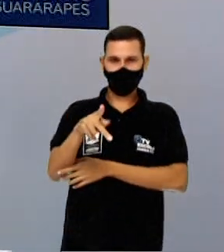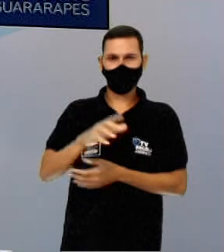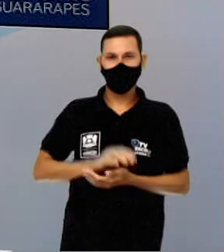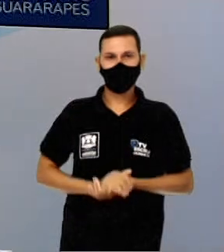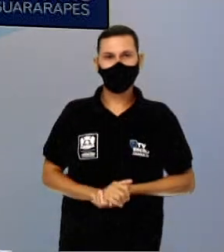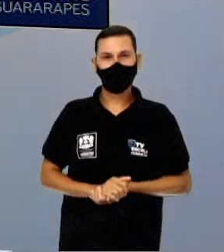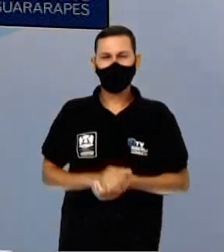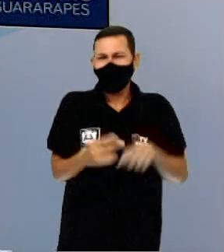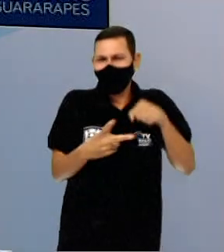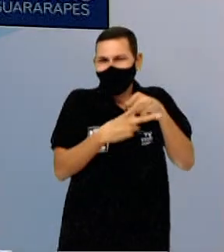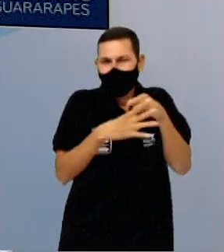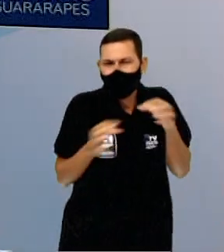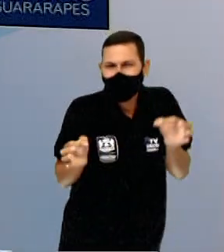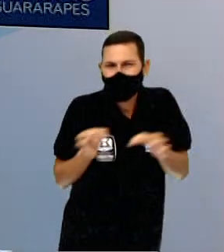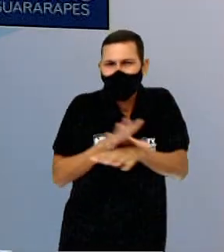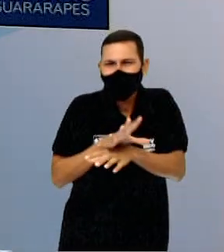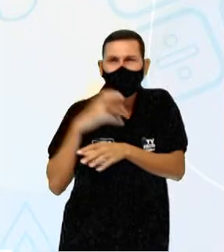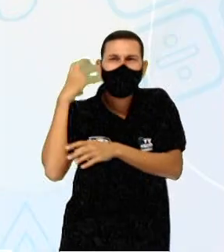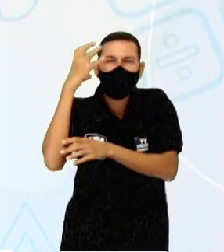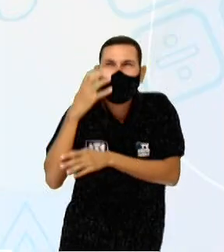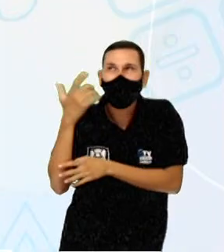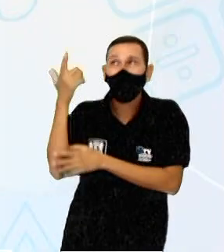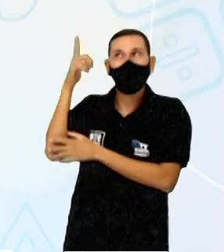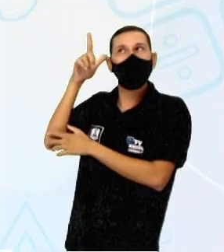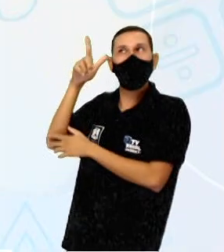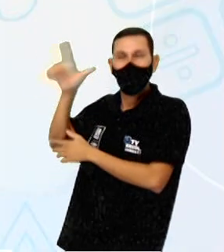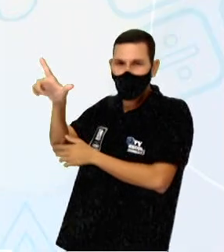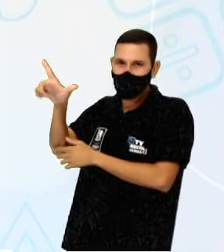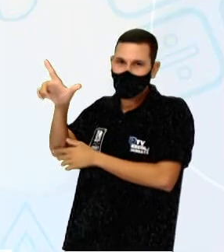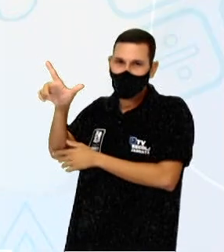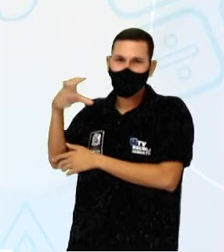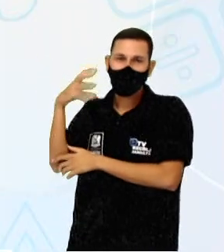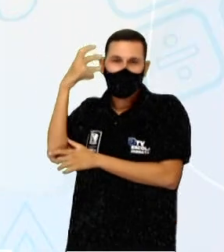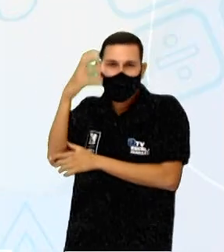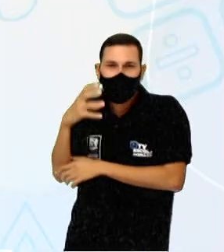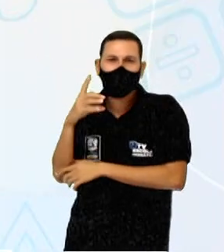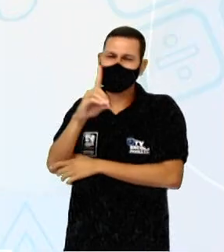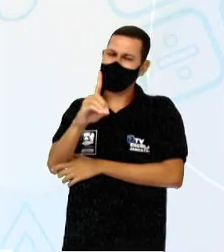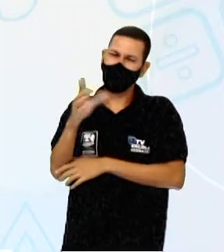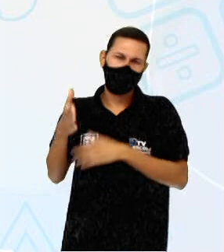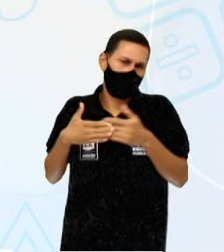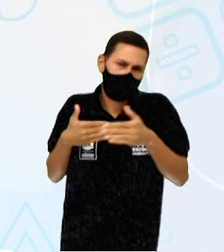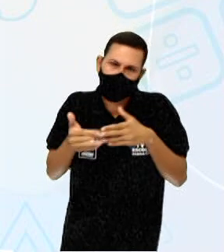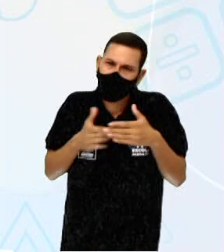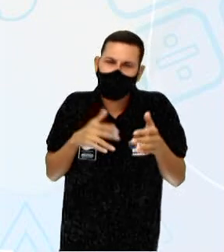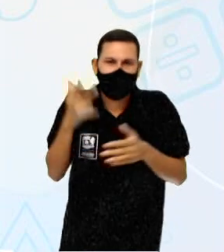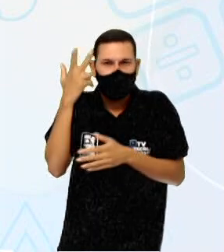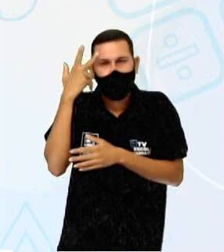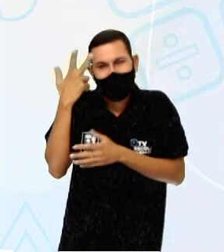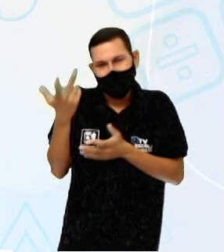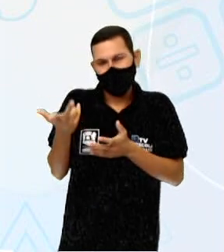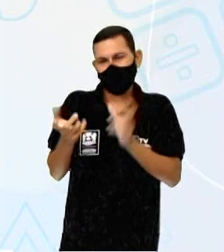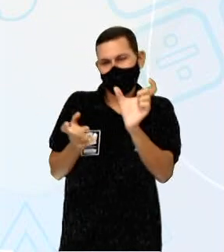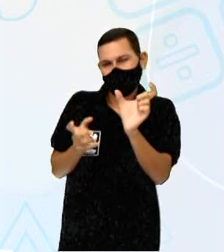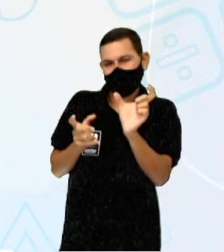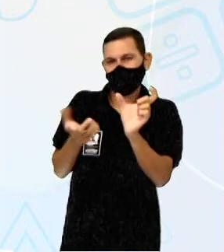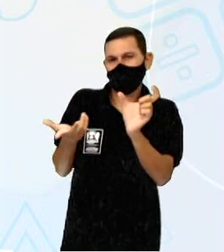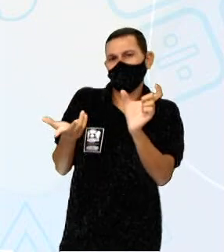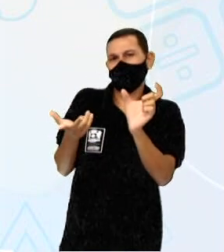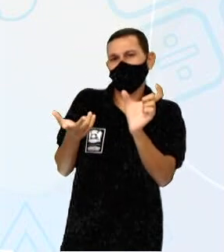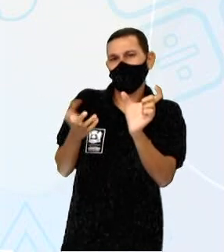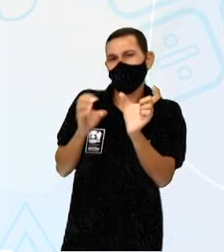verbos terminados com os demais sons vai ter o som de D normal, certo? No caso open, que é abrir, vai ficar